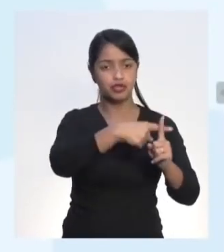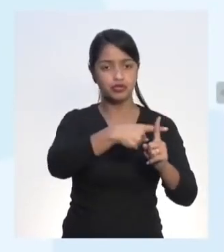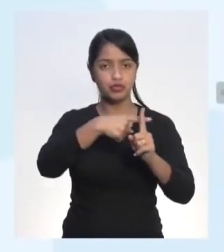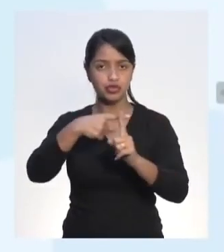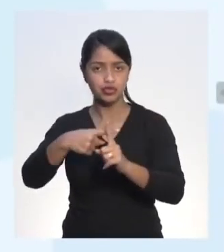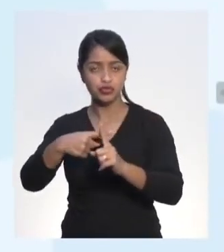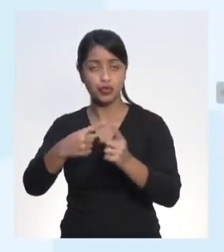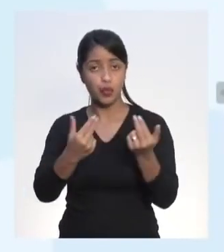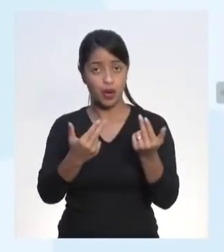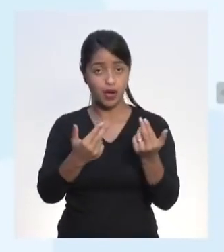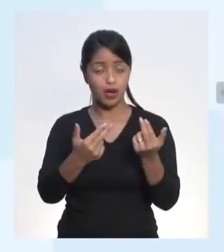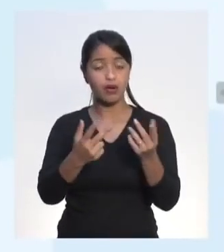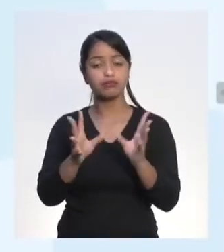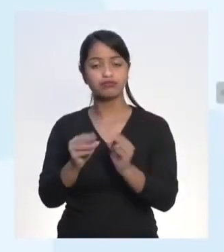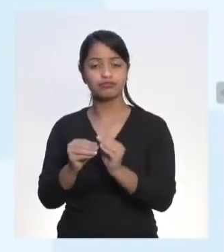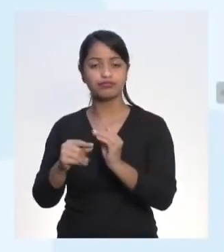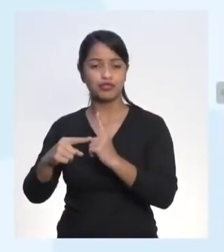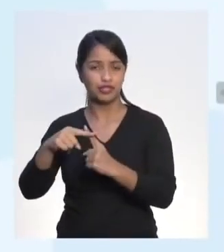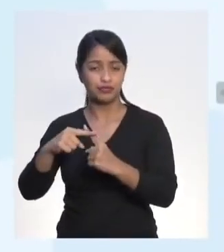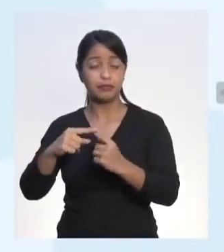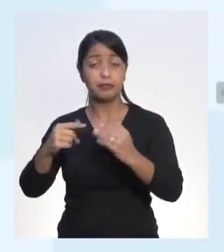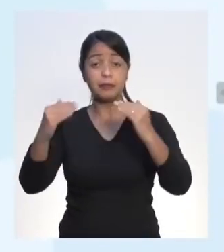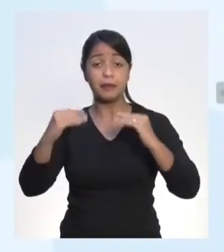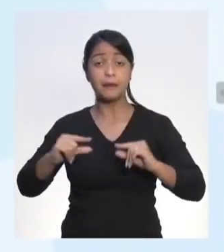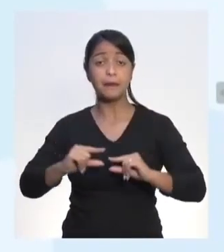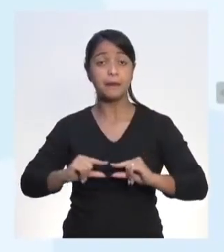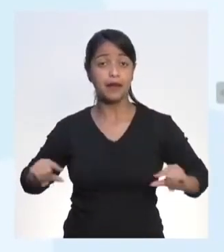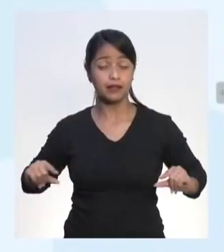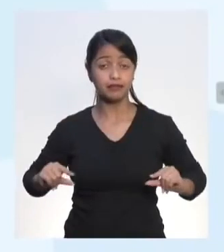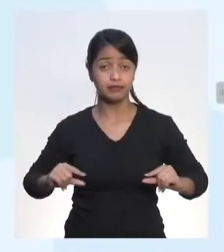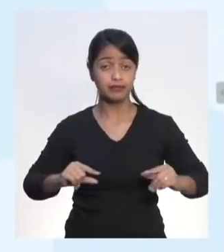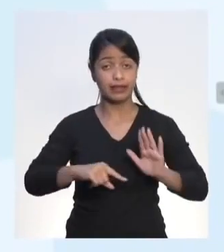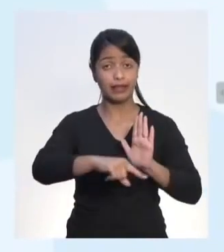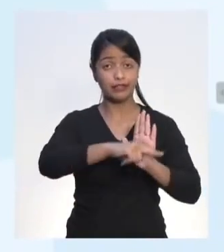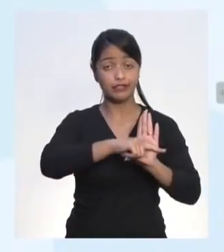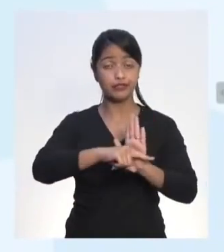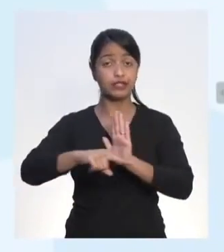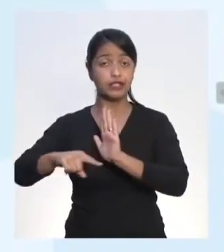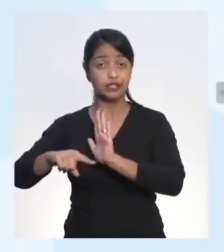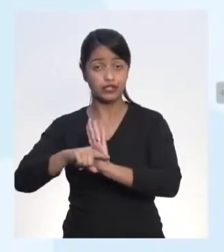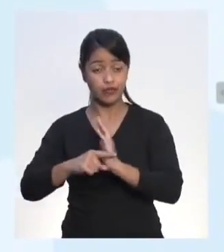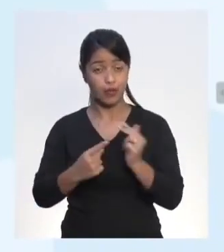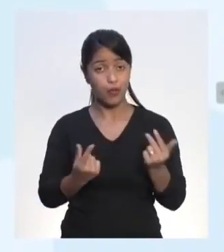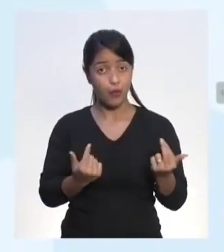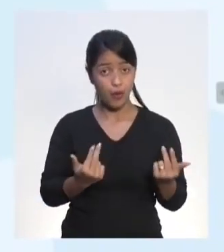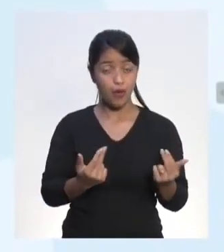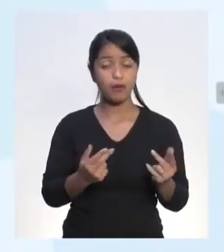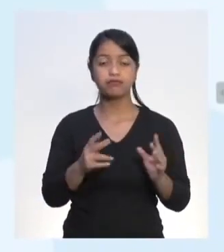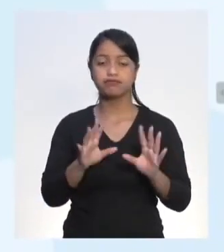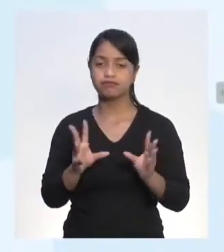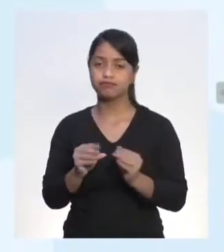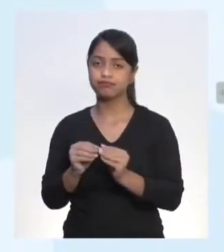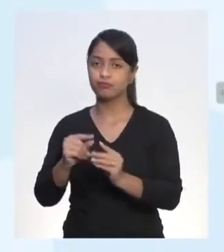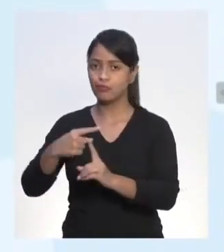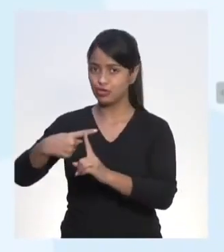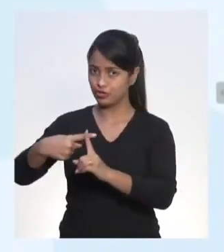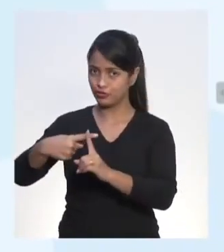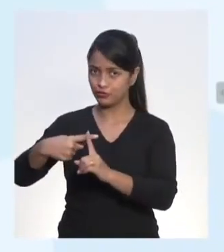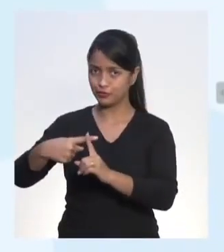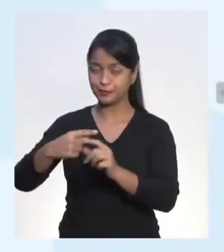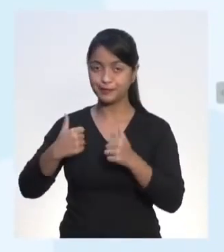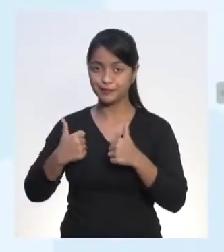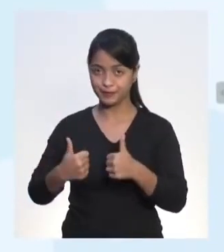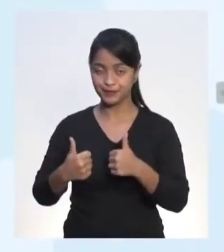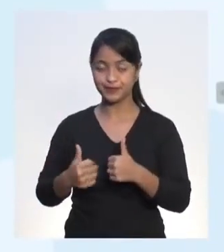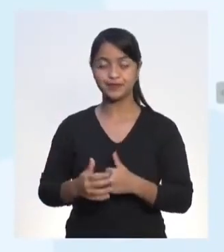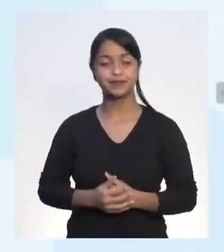ó. 10 negativo que multiplica 7 negativo, sinais iguais, positivo. Sim.